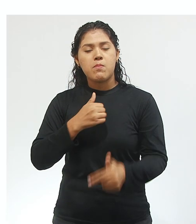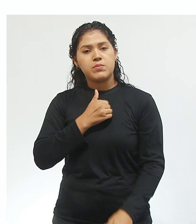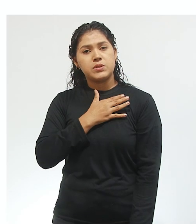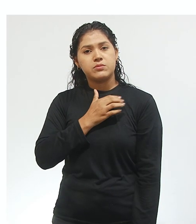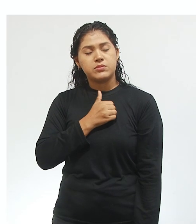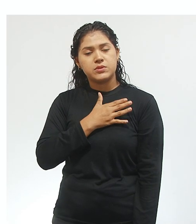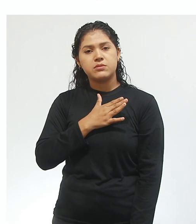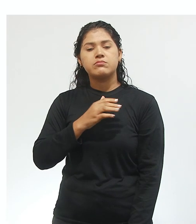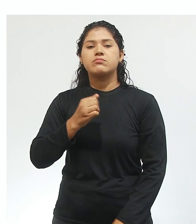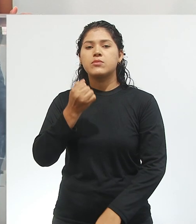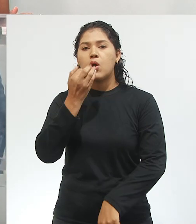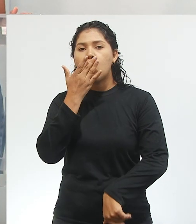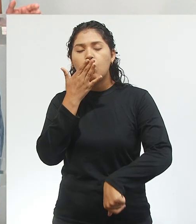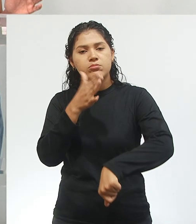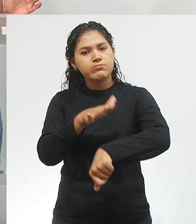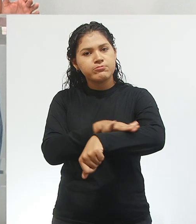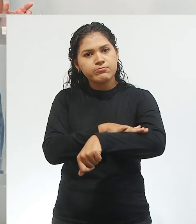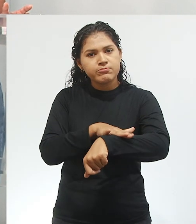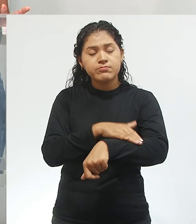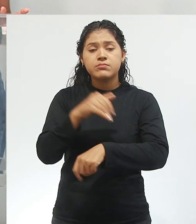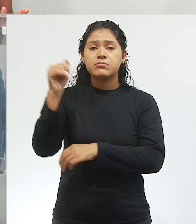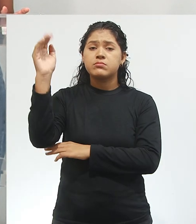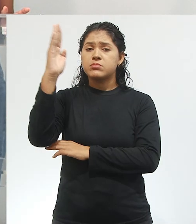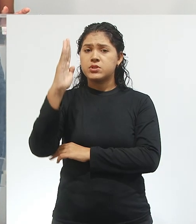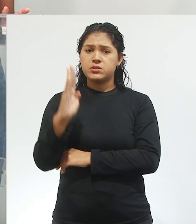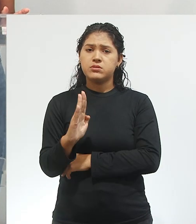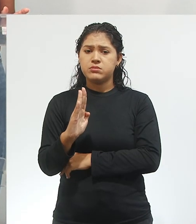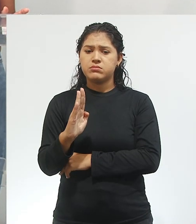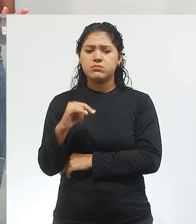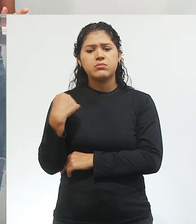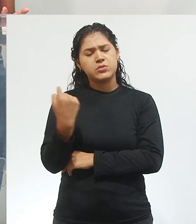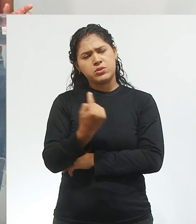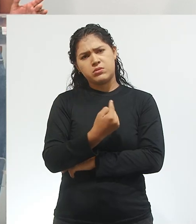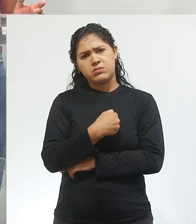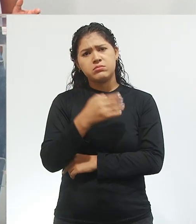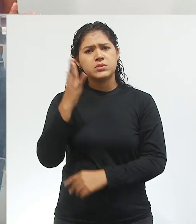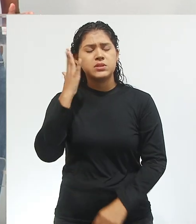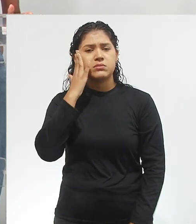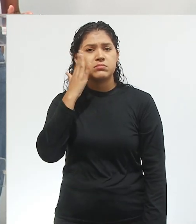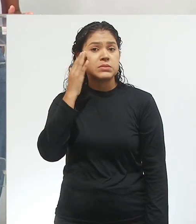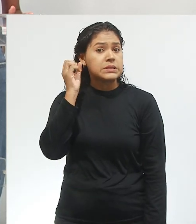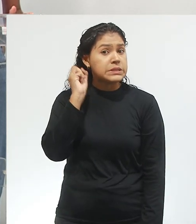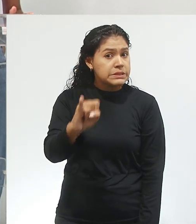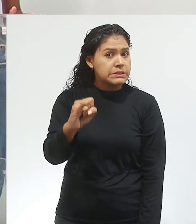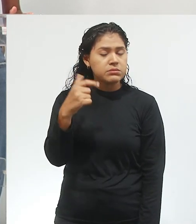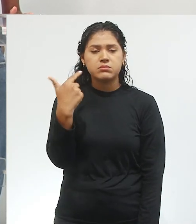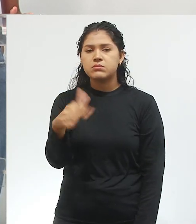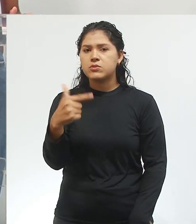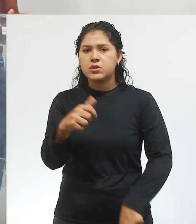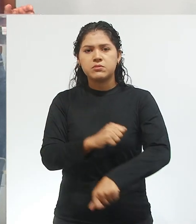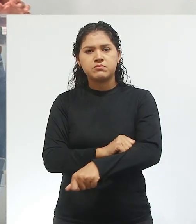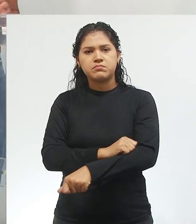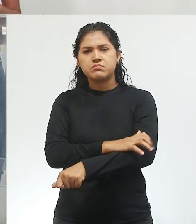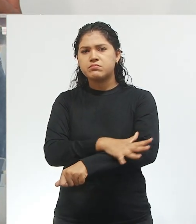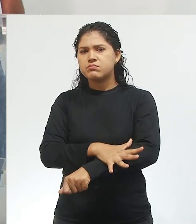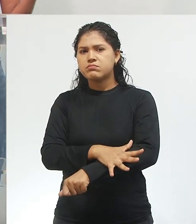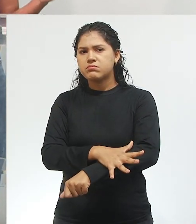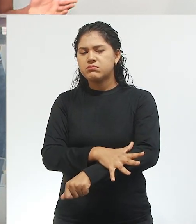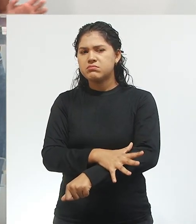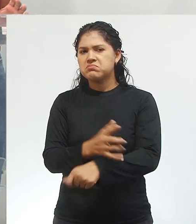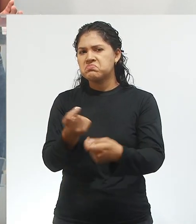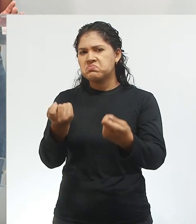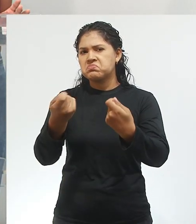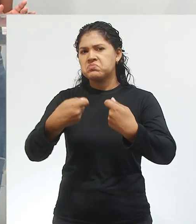país. Porque uma coisa é certa, se não há racismo, não há por